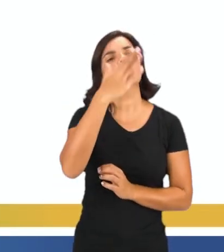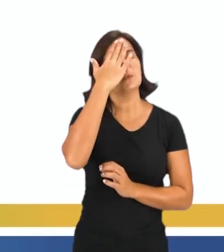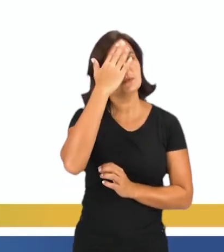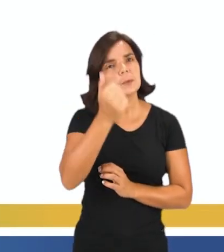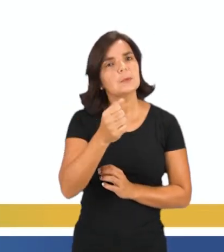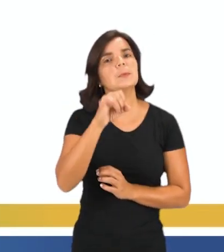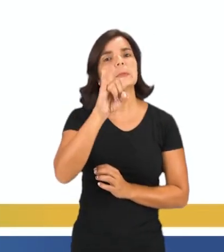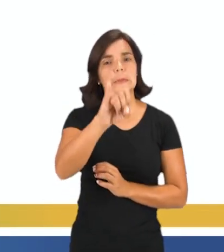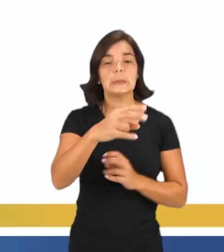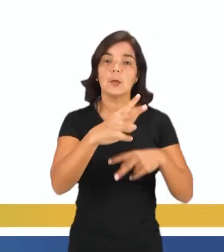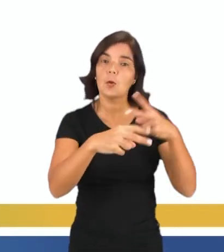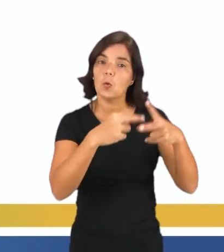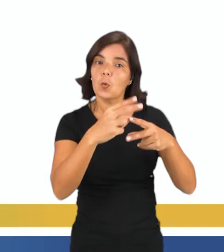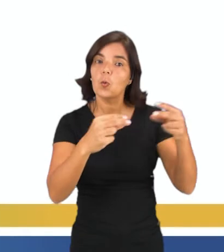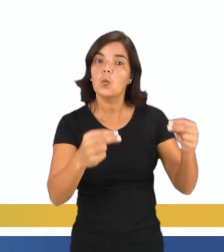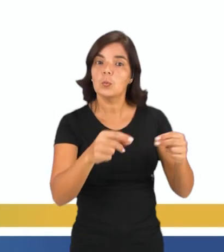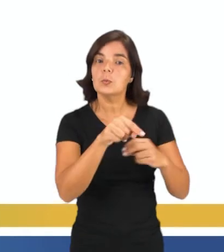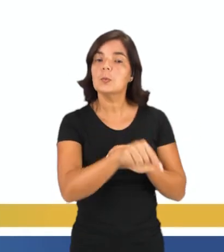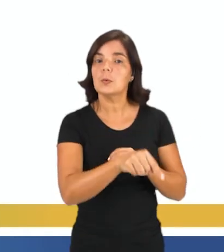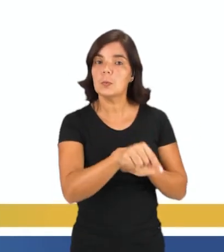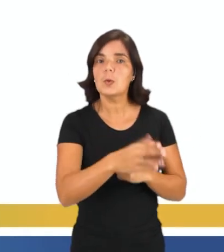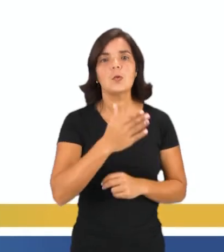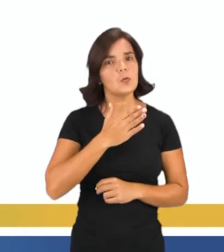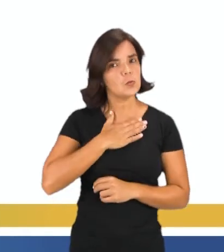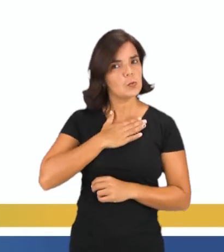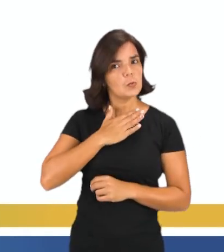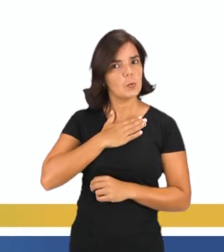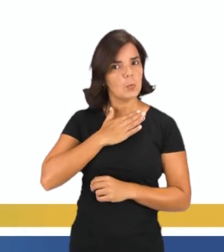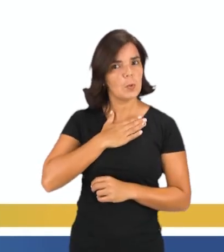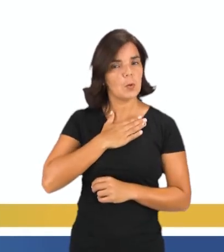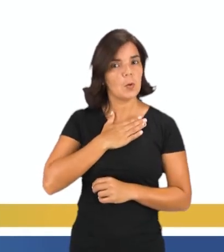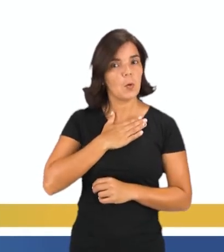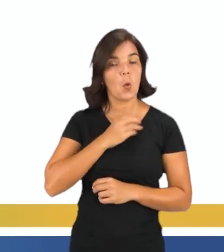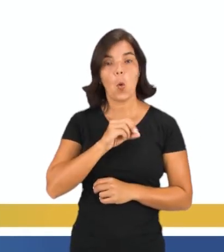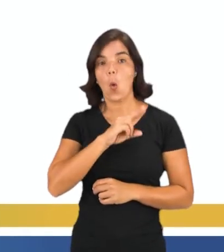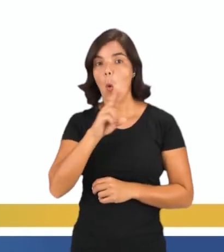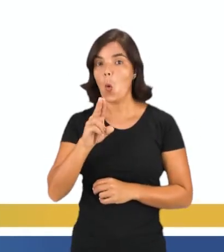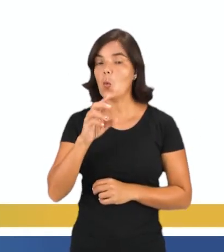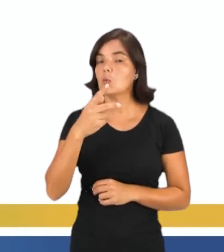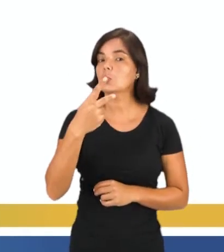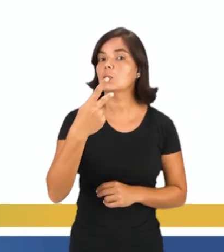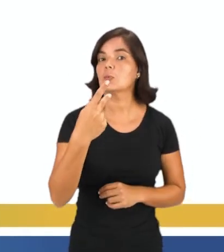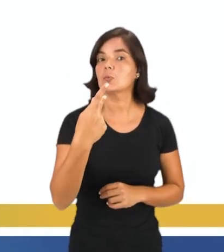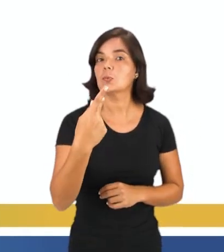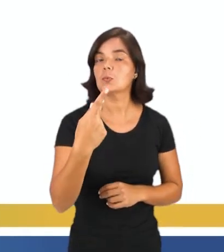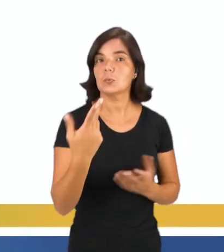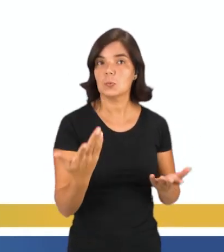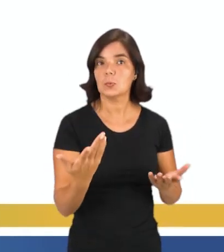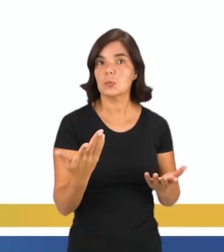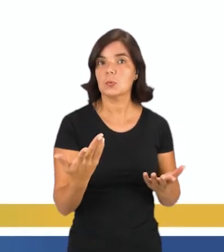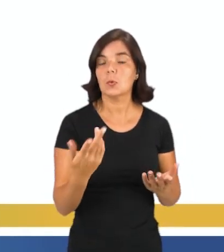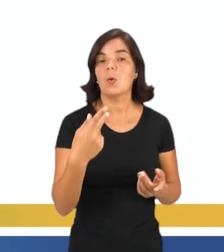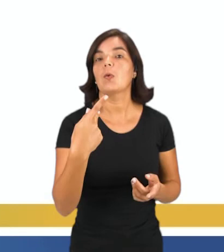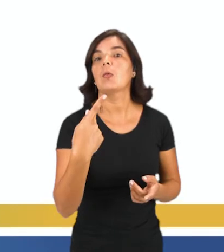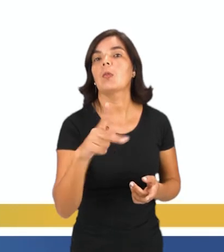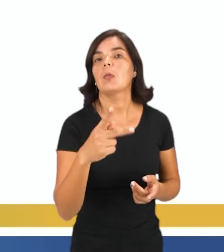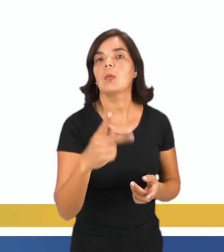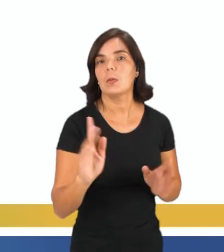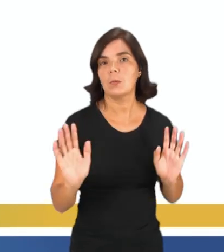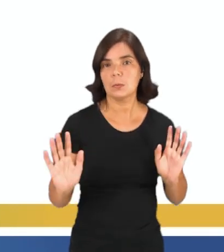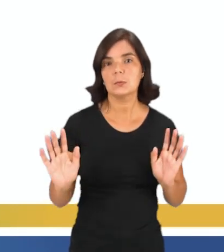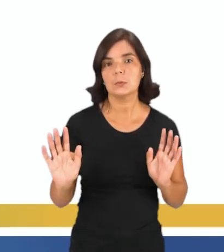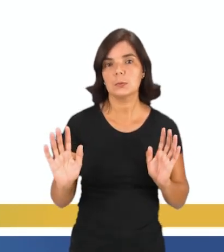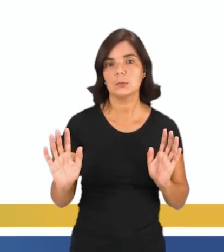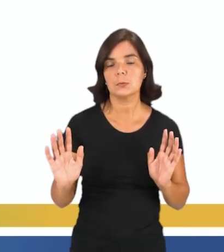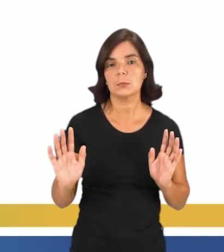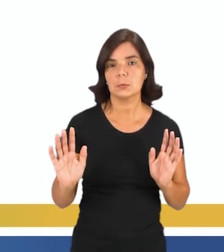sabes se estes presentes que estão aí são meus, ou são, se eu estou falando diretamente com a pessoa, então eu tenho